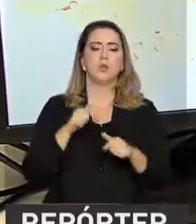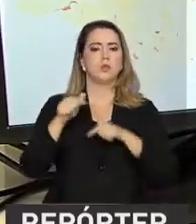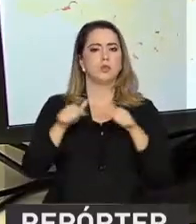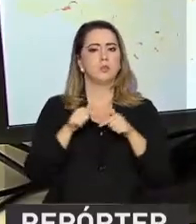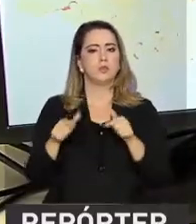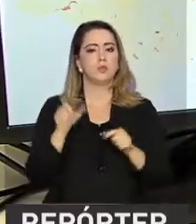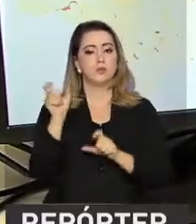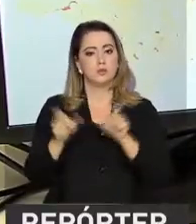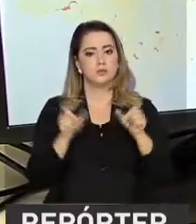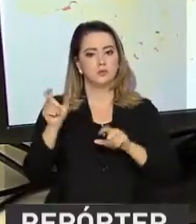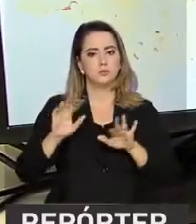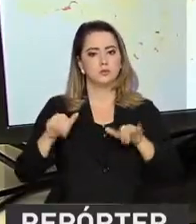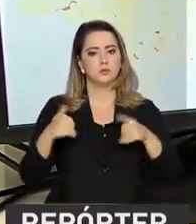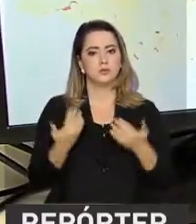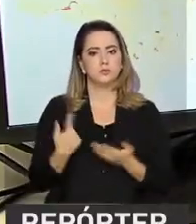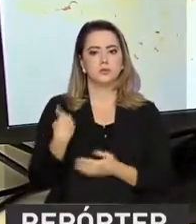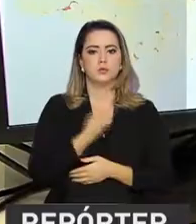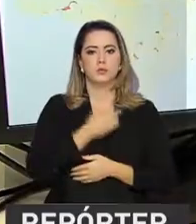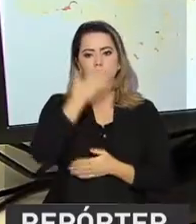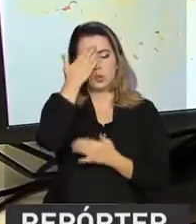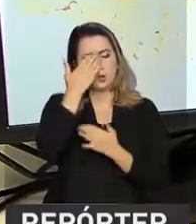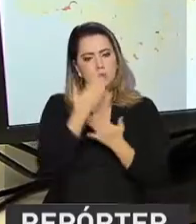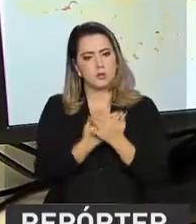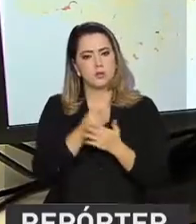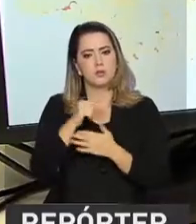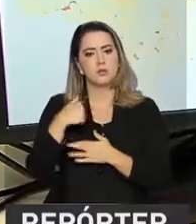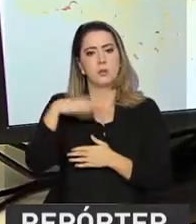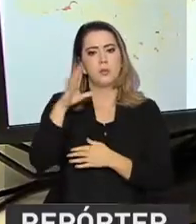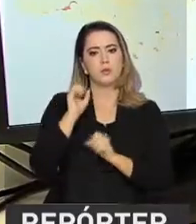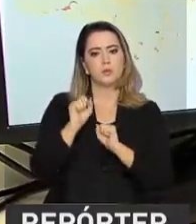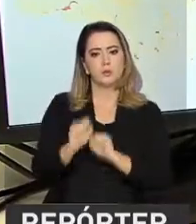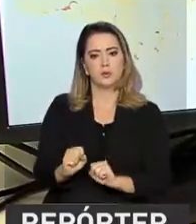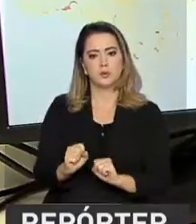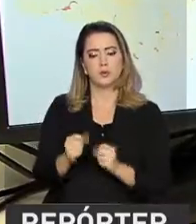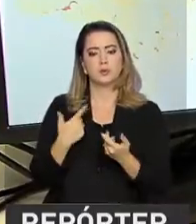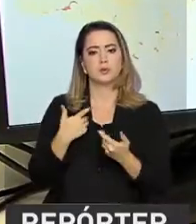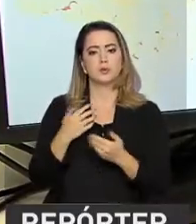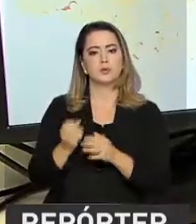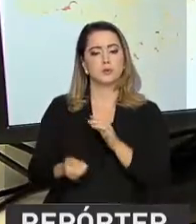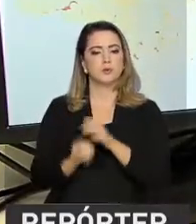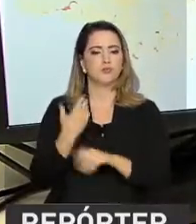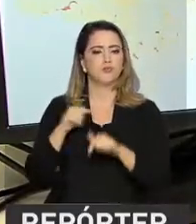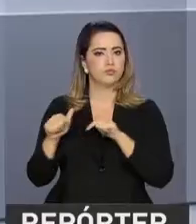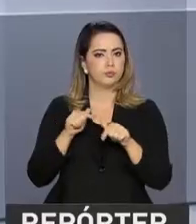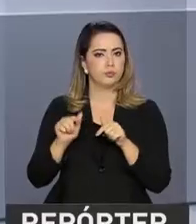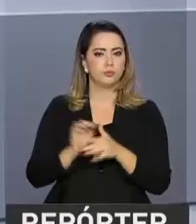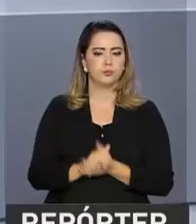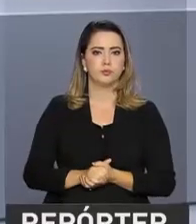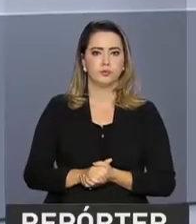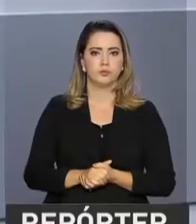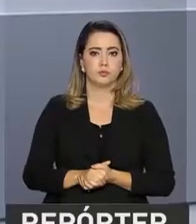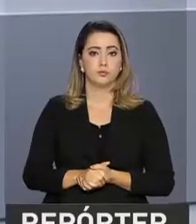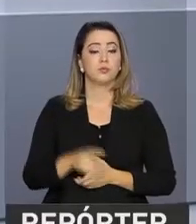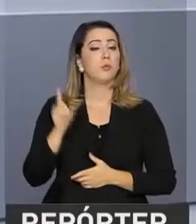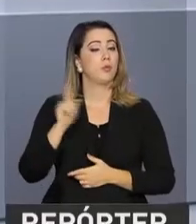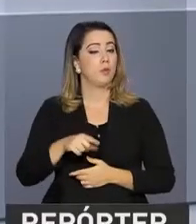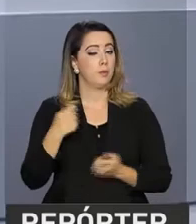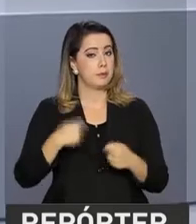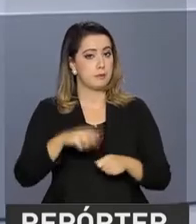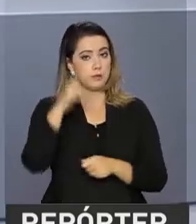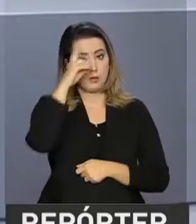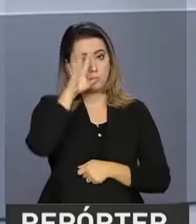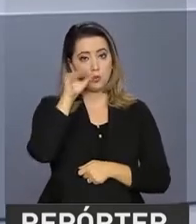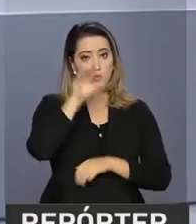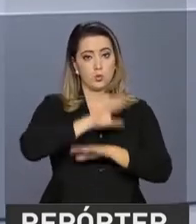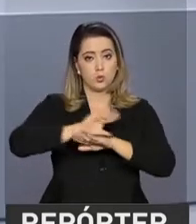e com isso a gente acredita que dá mais condições de empregabilidade vale lembrar que todos os